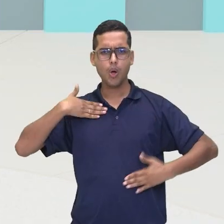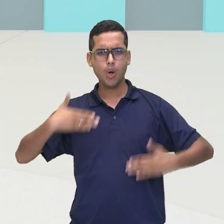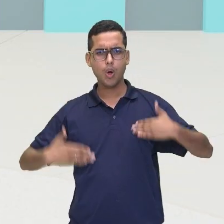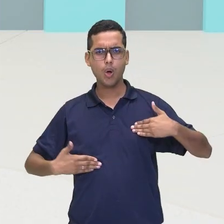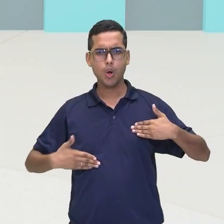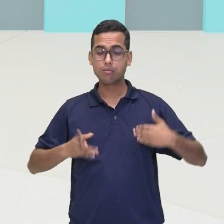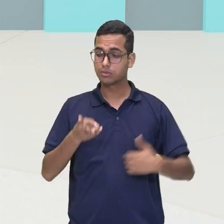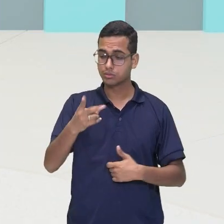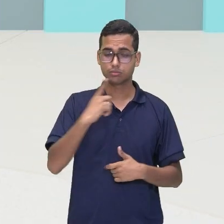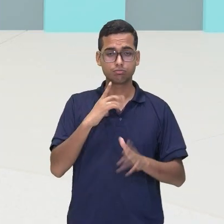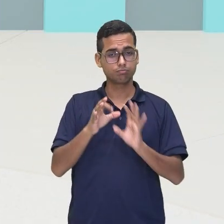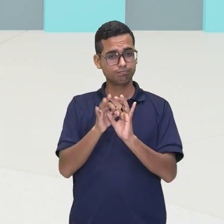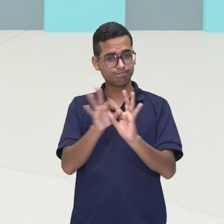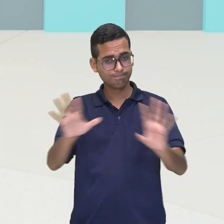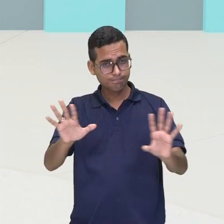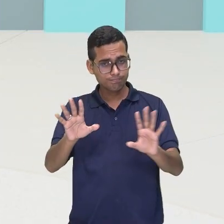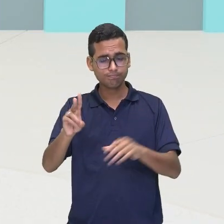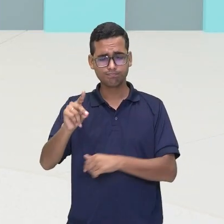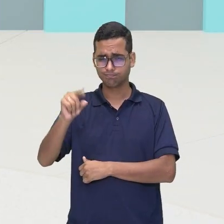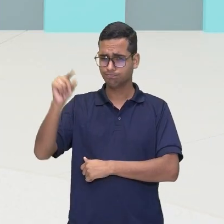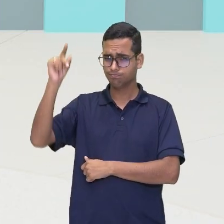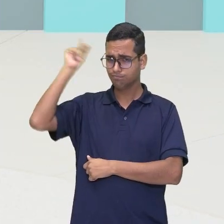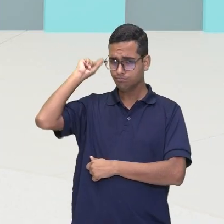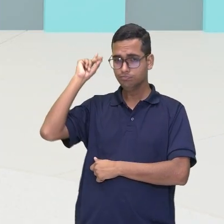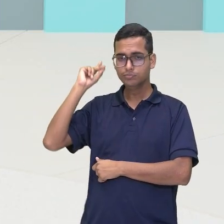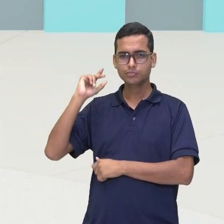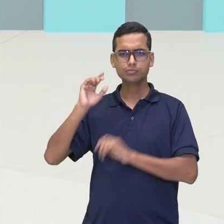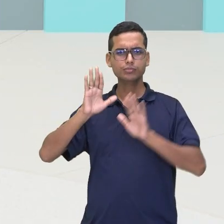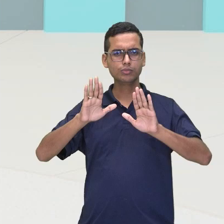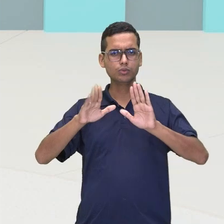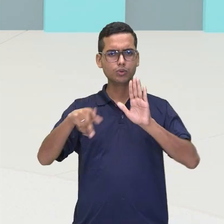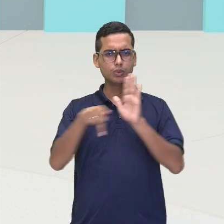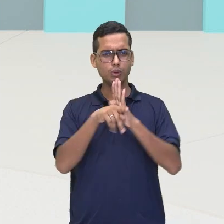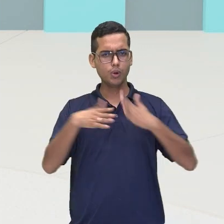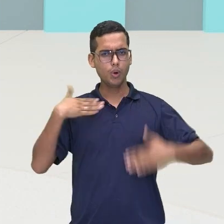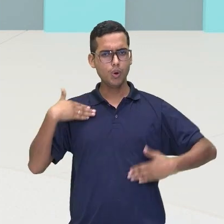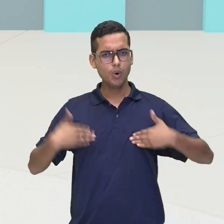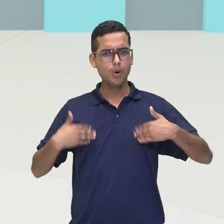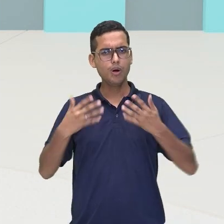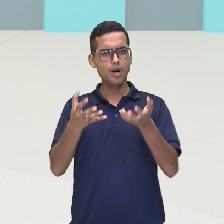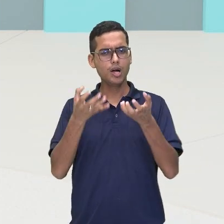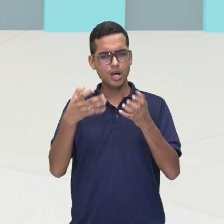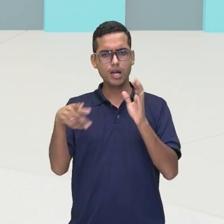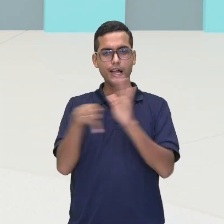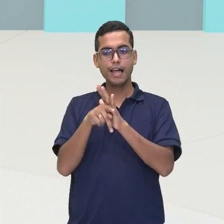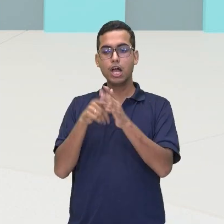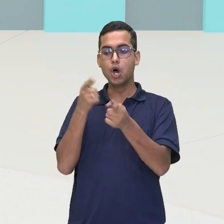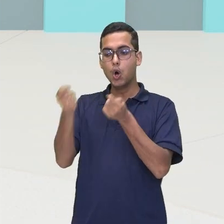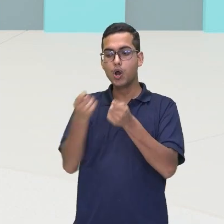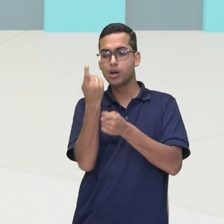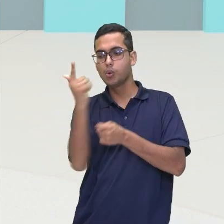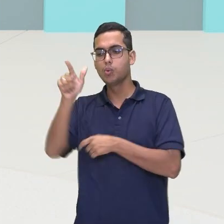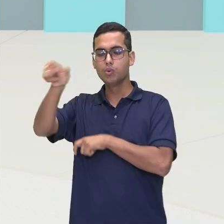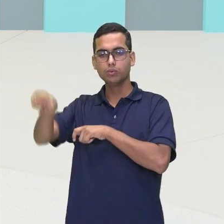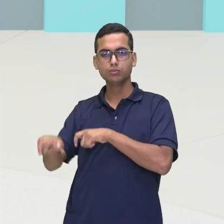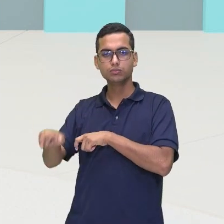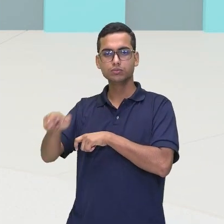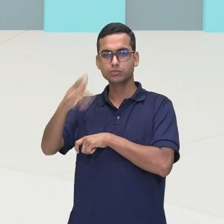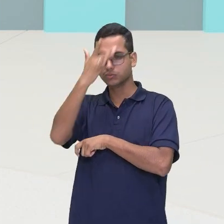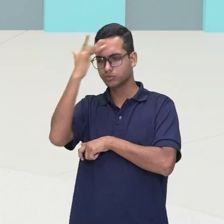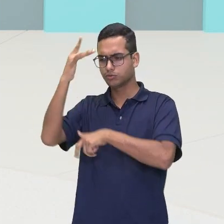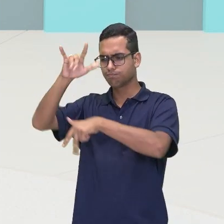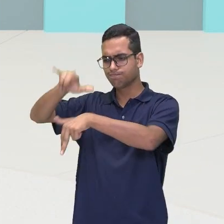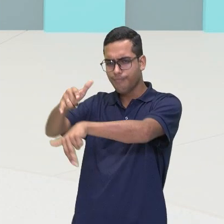existiu. Porém, esse mesmo corpo quer ter domínio sobre o corpo do outro, ou mandar,